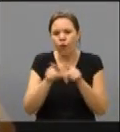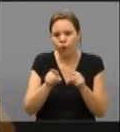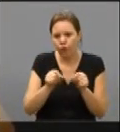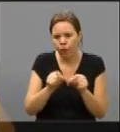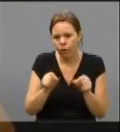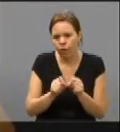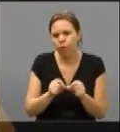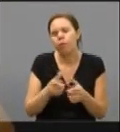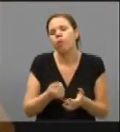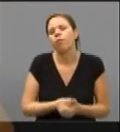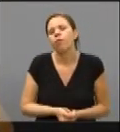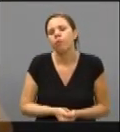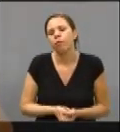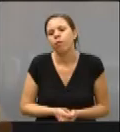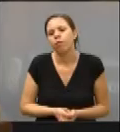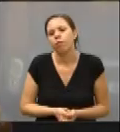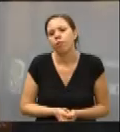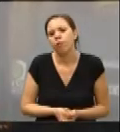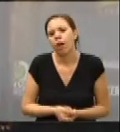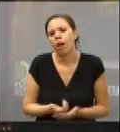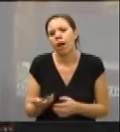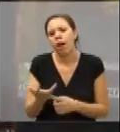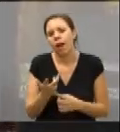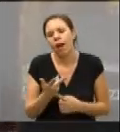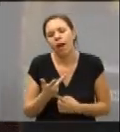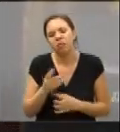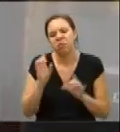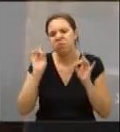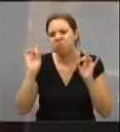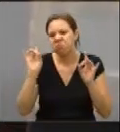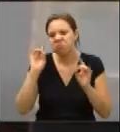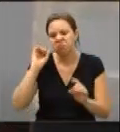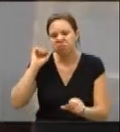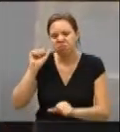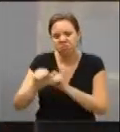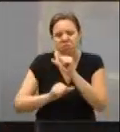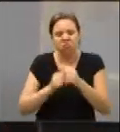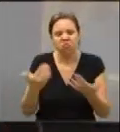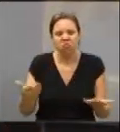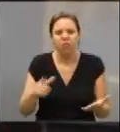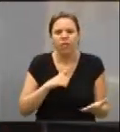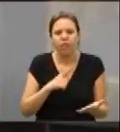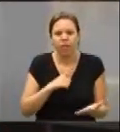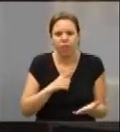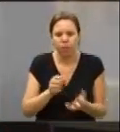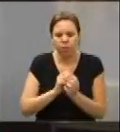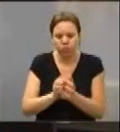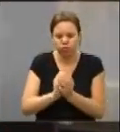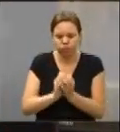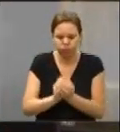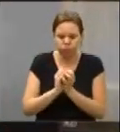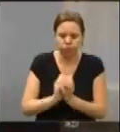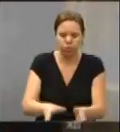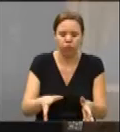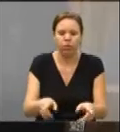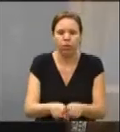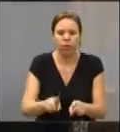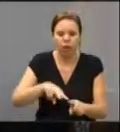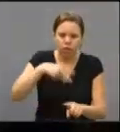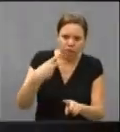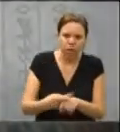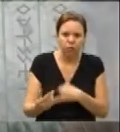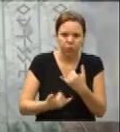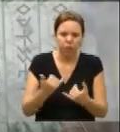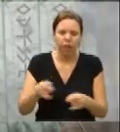cartas, que estão com as artes todas incríveis que eles mudaram, e agora tem dados, então você acrescentaram os dados para